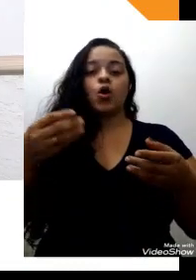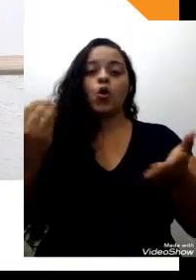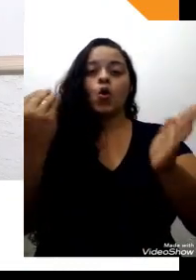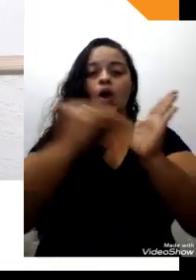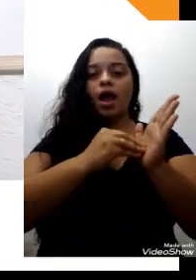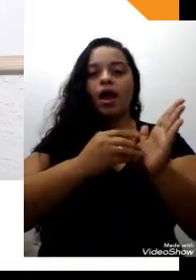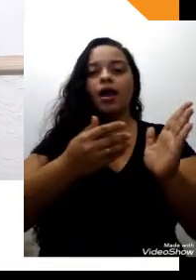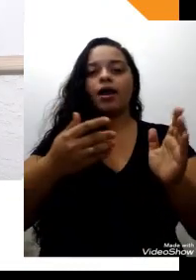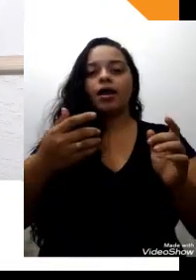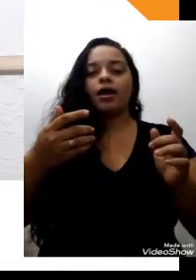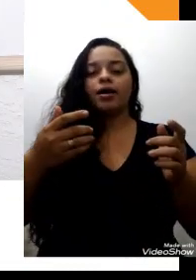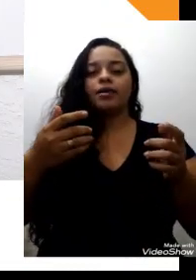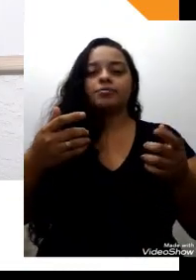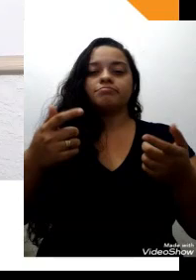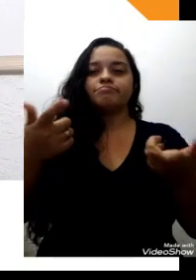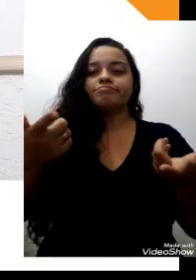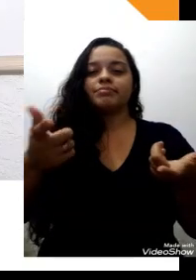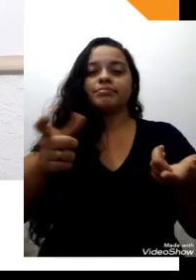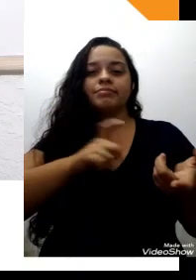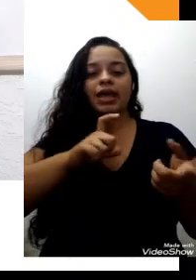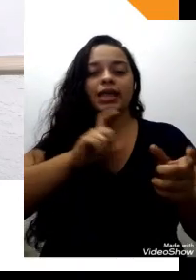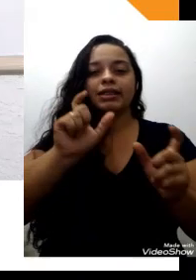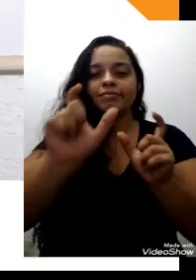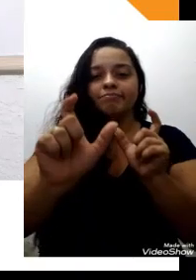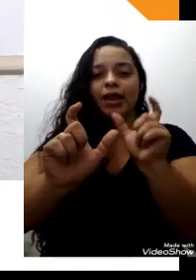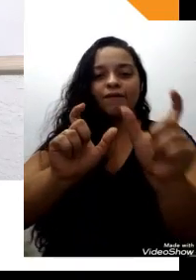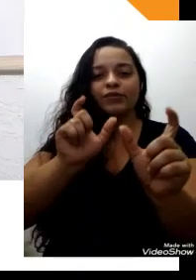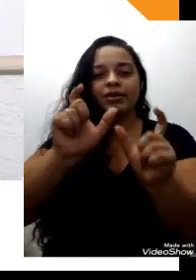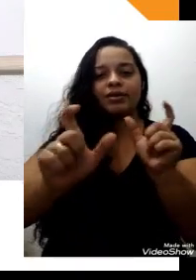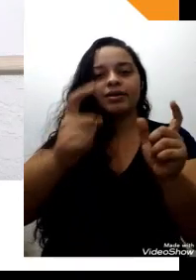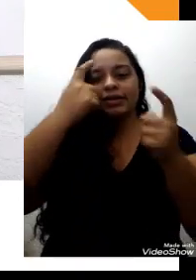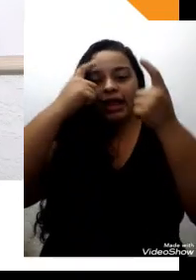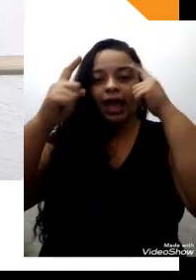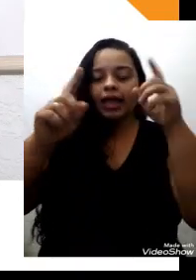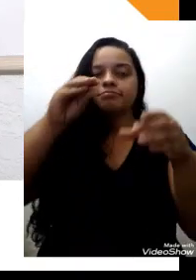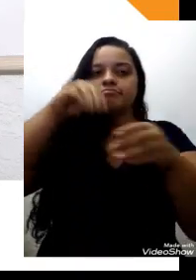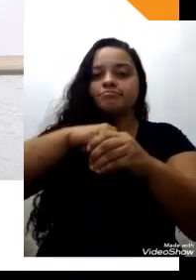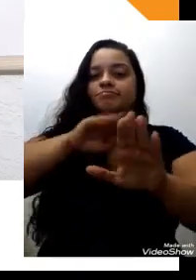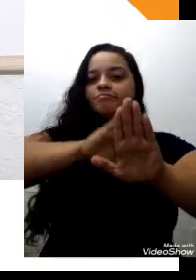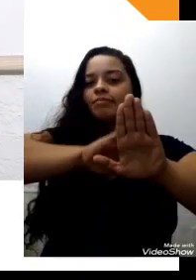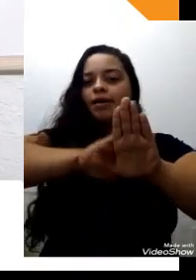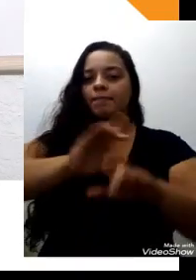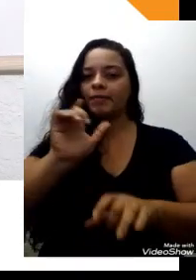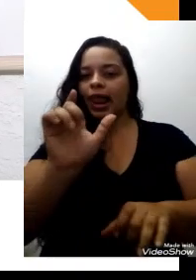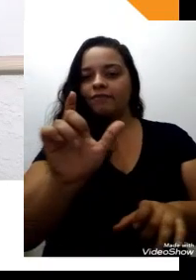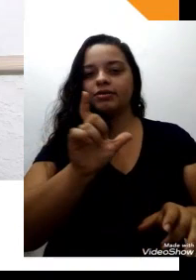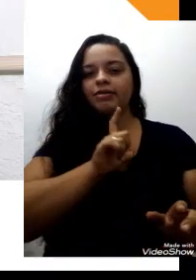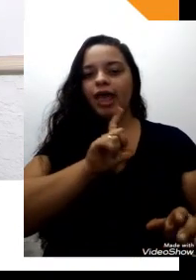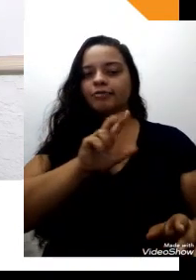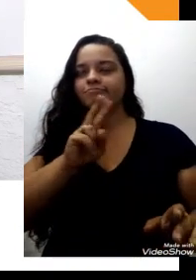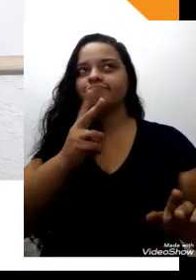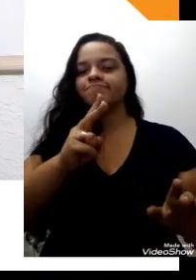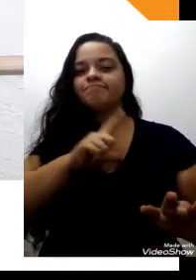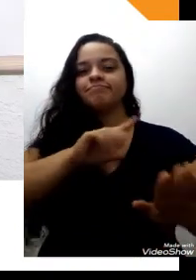aluno coloca termos que trazem a ideia embutida neles, que fazem com